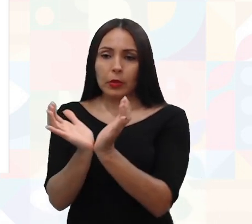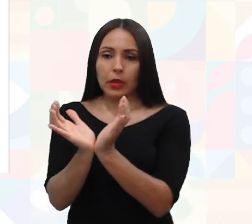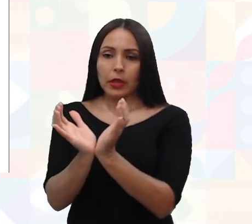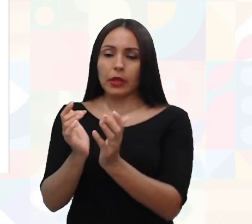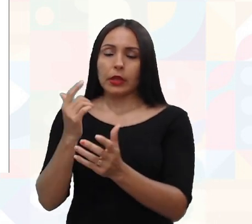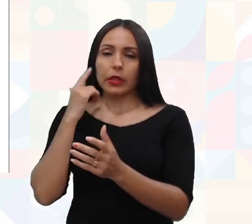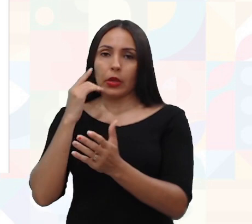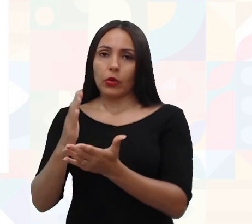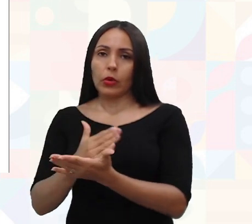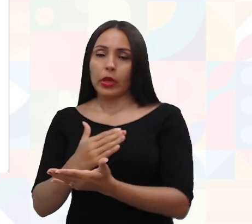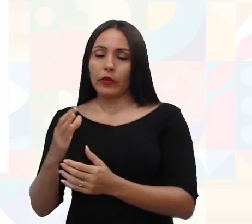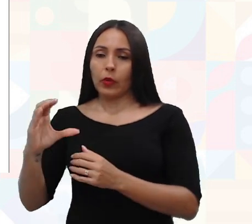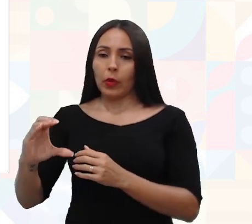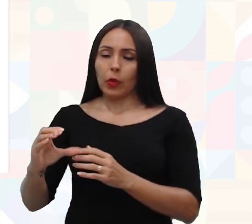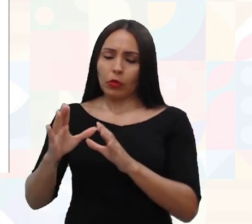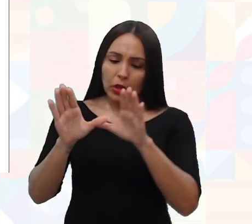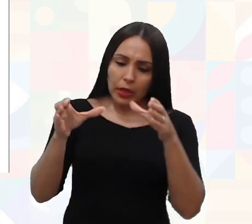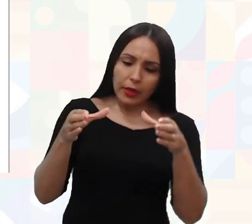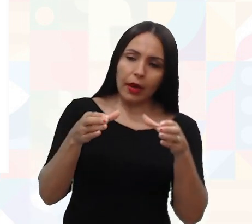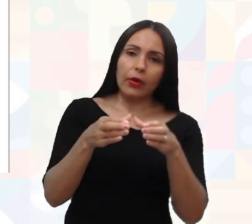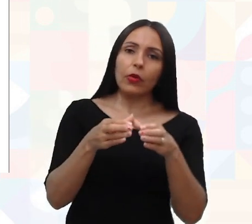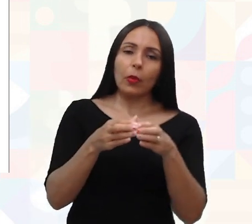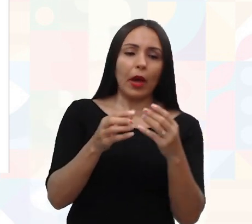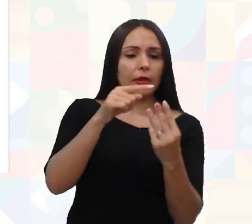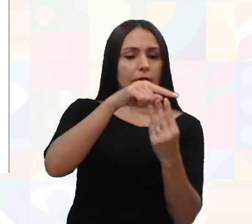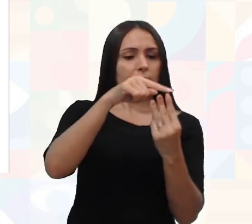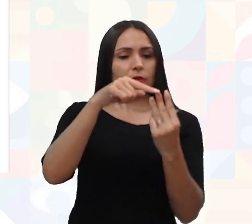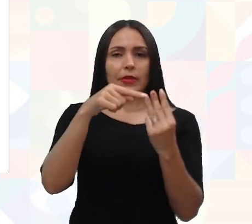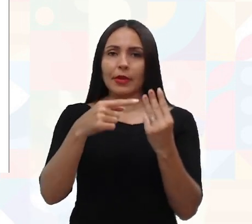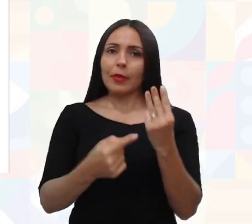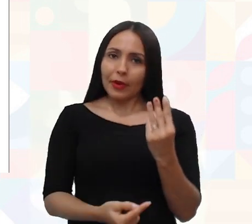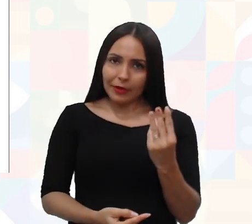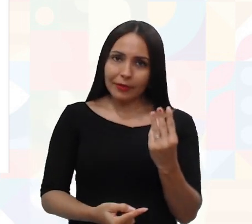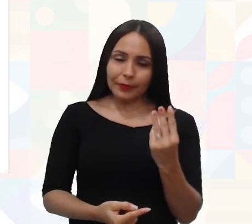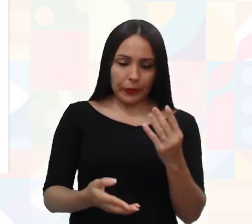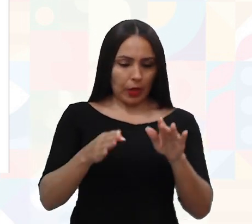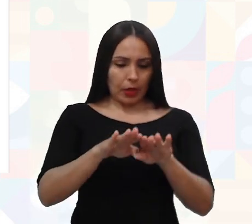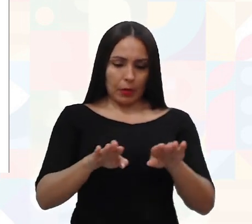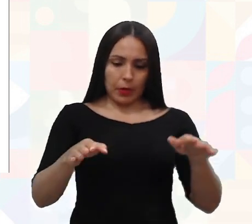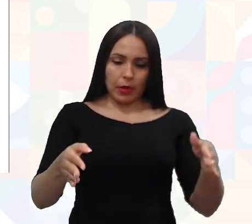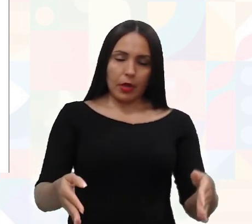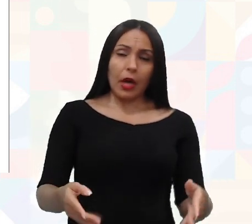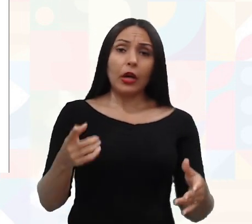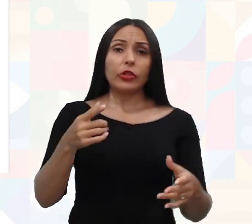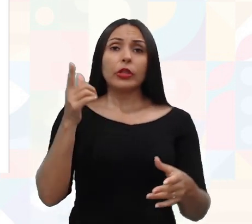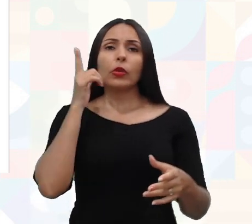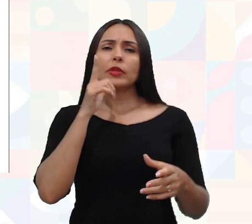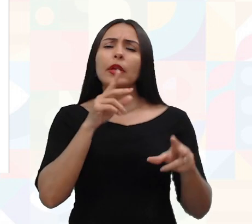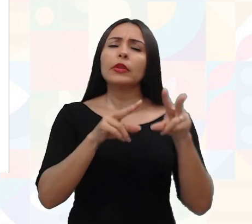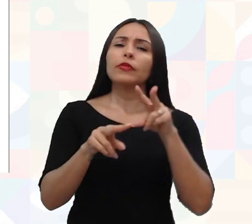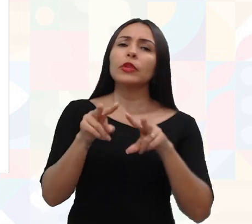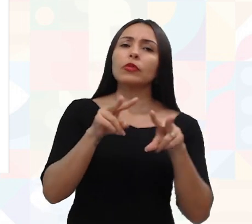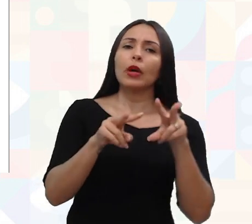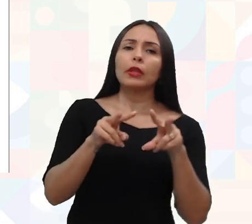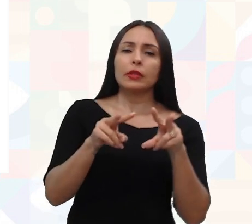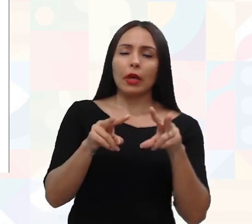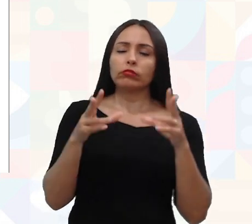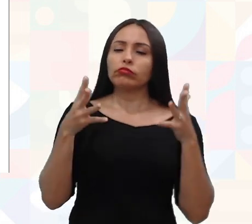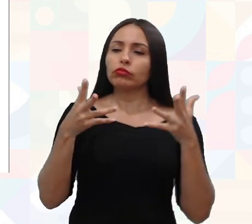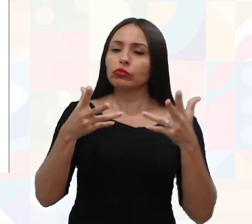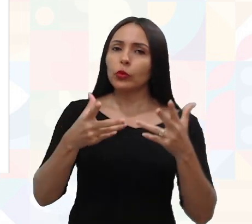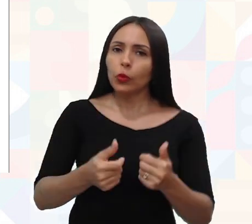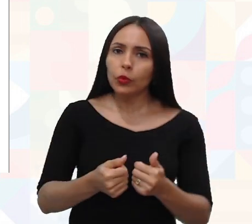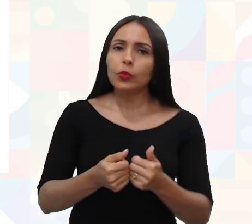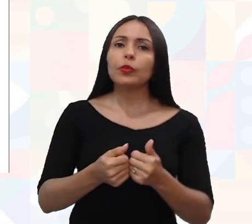bola. Então, quando a gente agrupa esses 3 elementos na mesa de centro, a gente consegue ter a visualização do conjunto, do